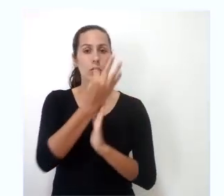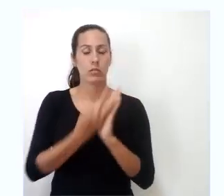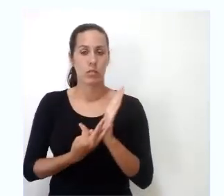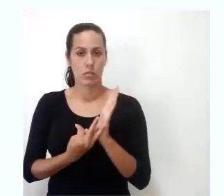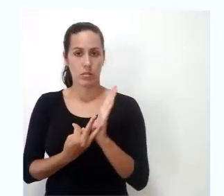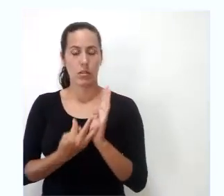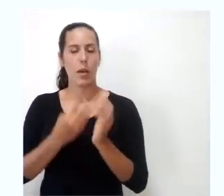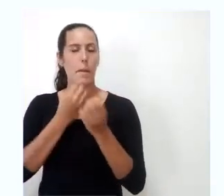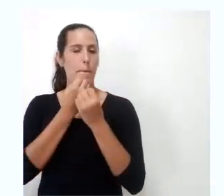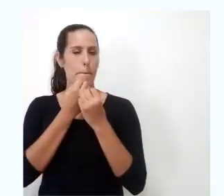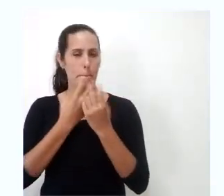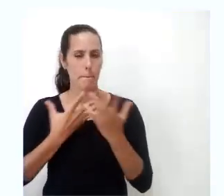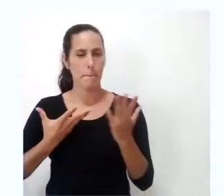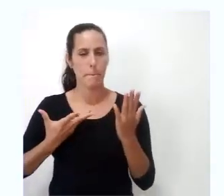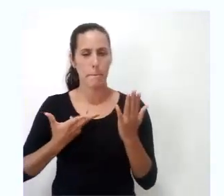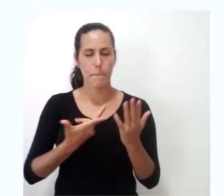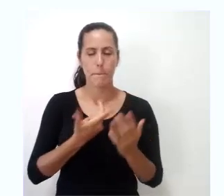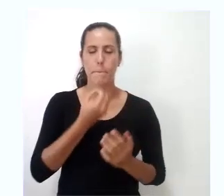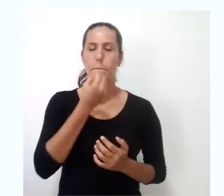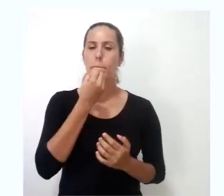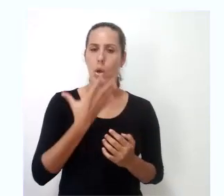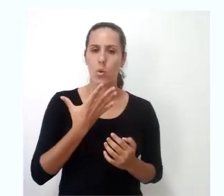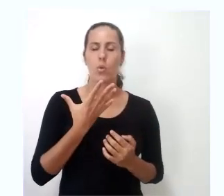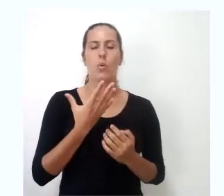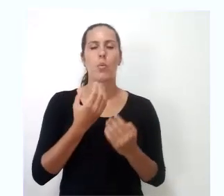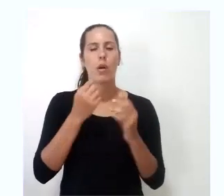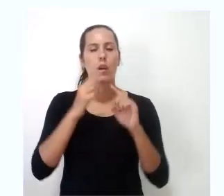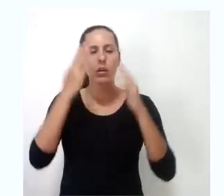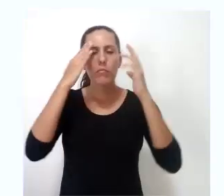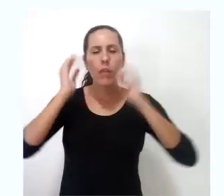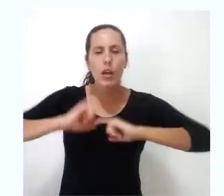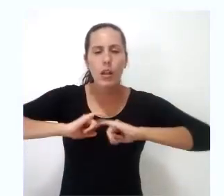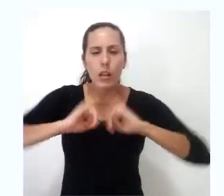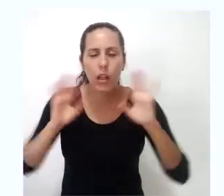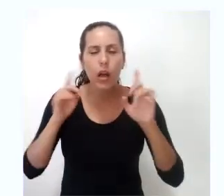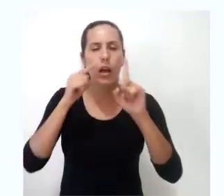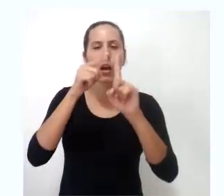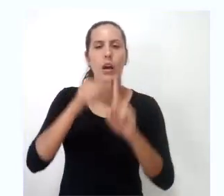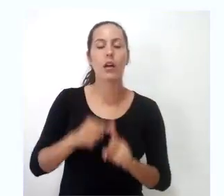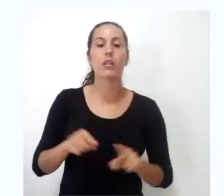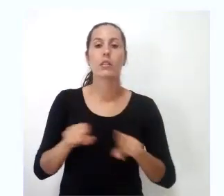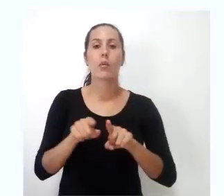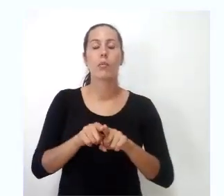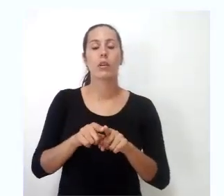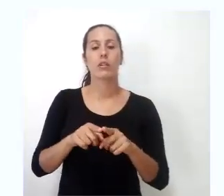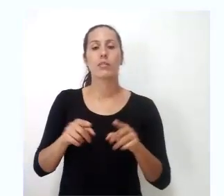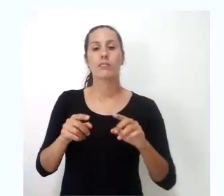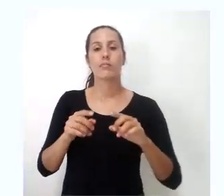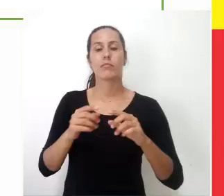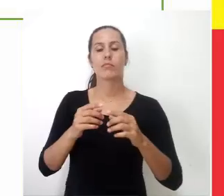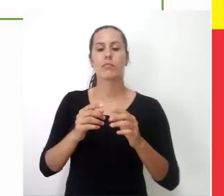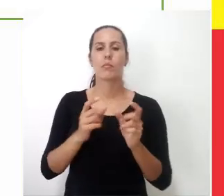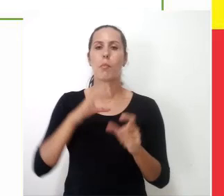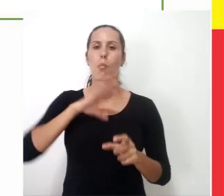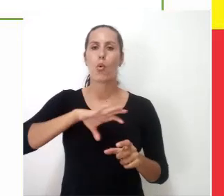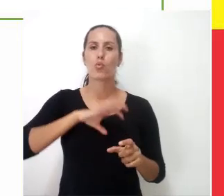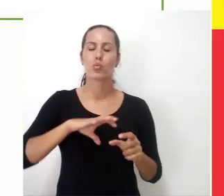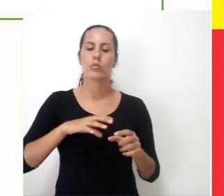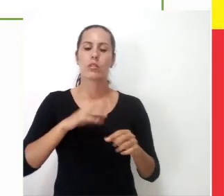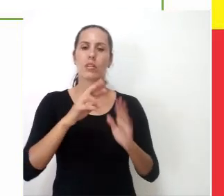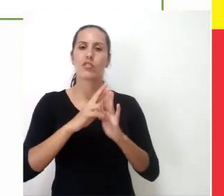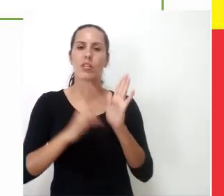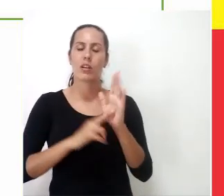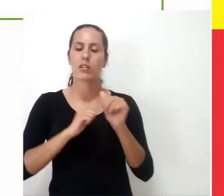texto argumentativo, ele prima pela clareza das ideias e pela correção gramatical.